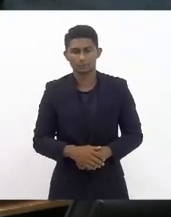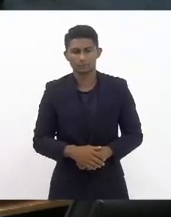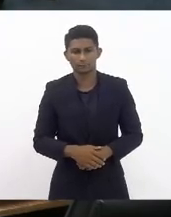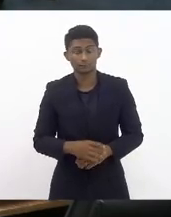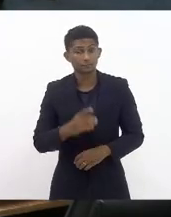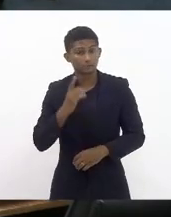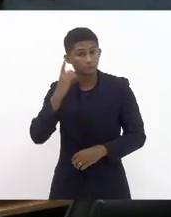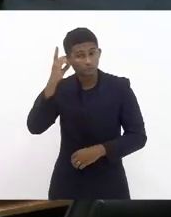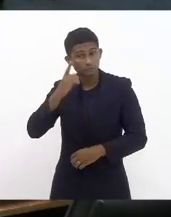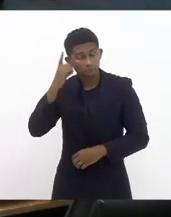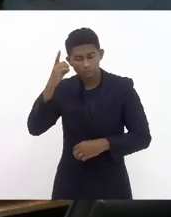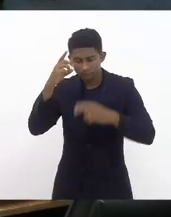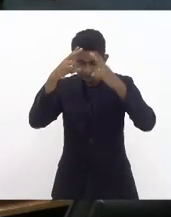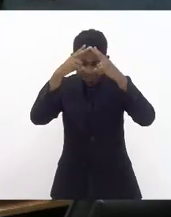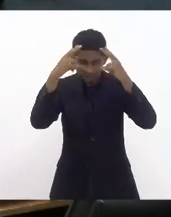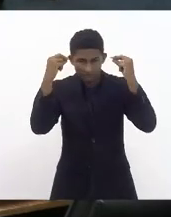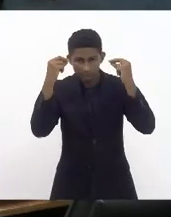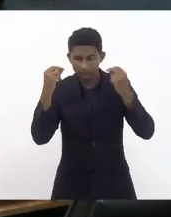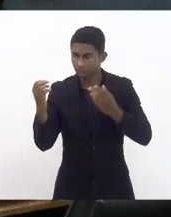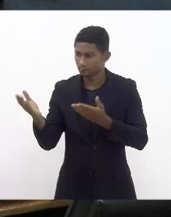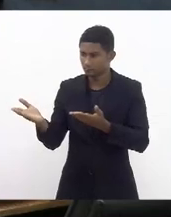Deputada enfermeira Rejane.